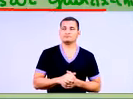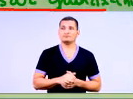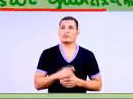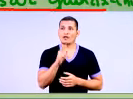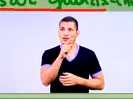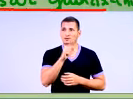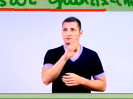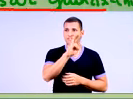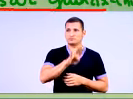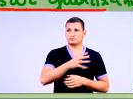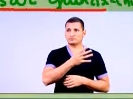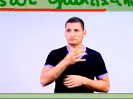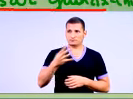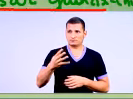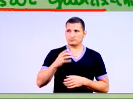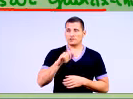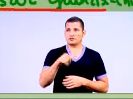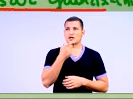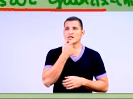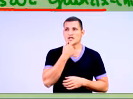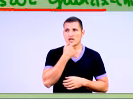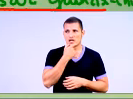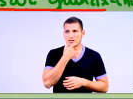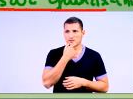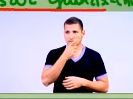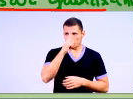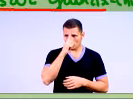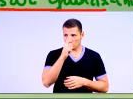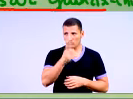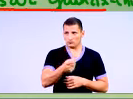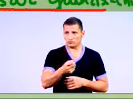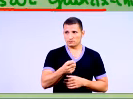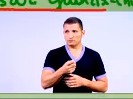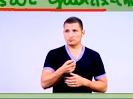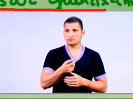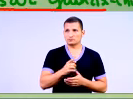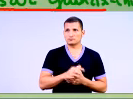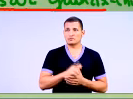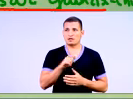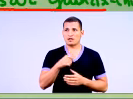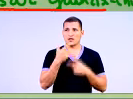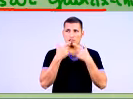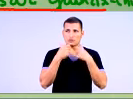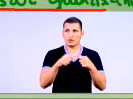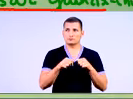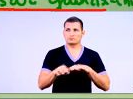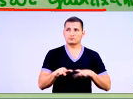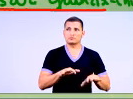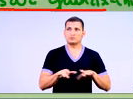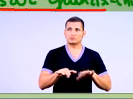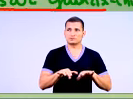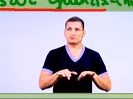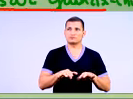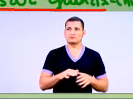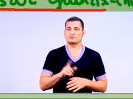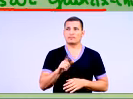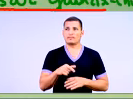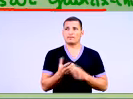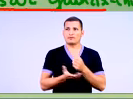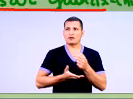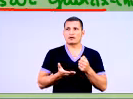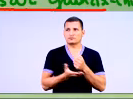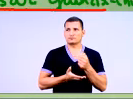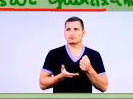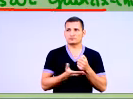nesse quadro, com essas palavras reservadas. E isso depende de linguagem para linguagem de programação. Mas as básicas, praticamente,